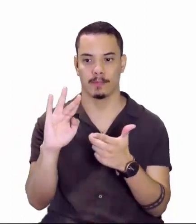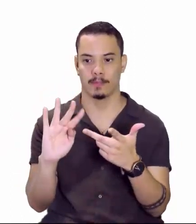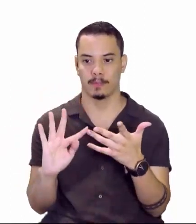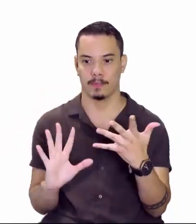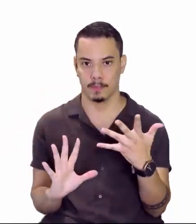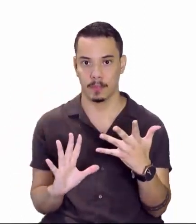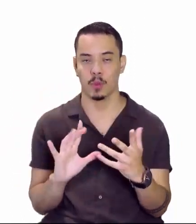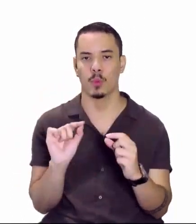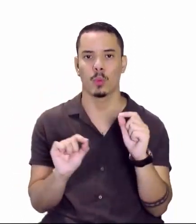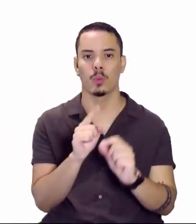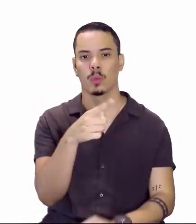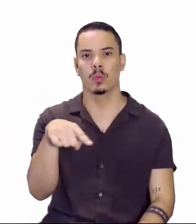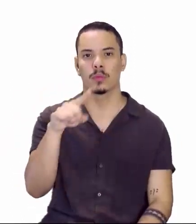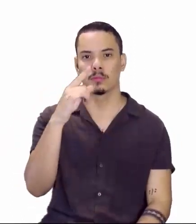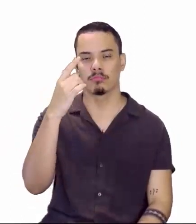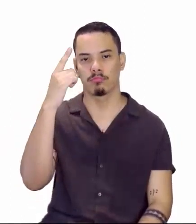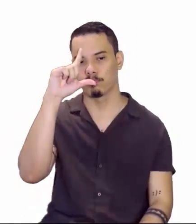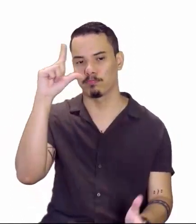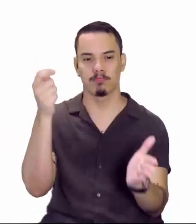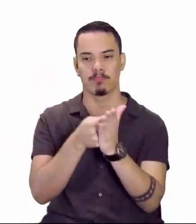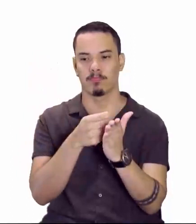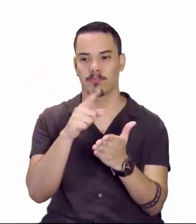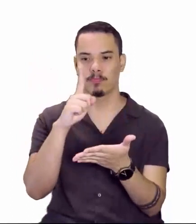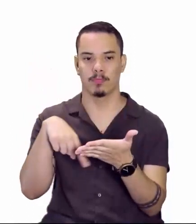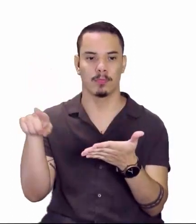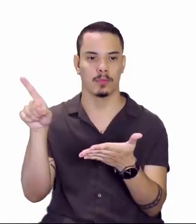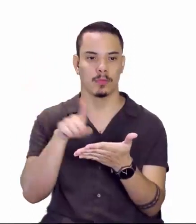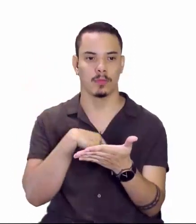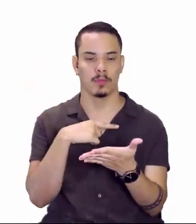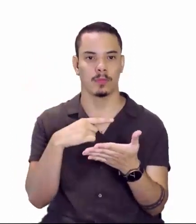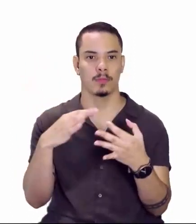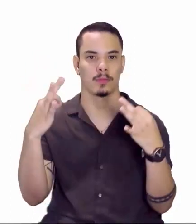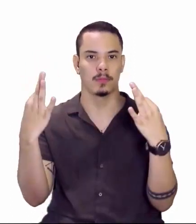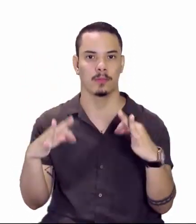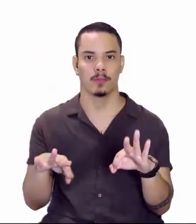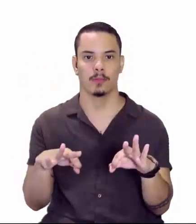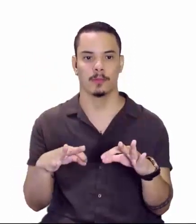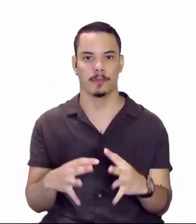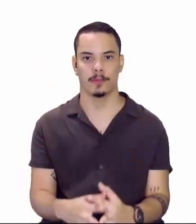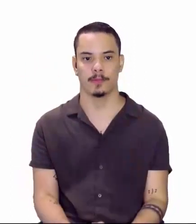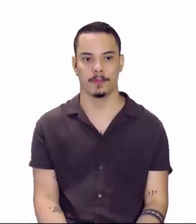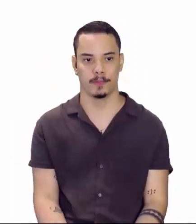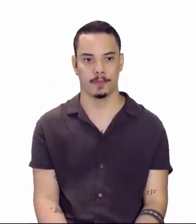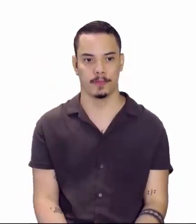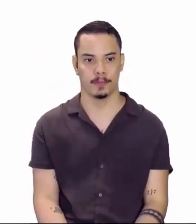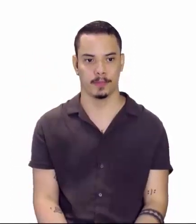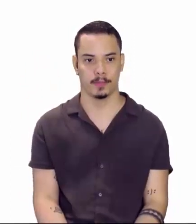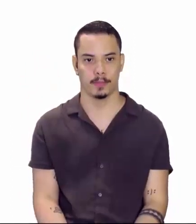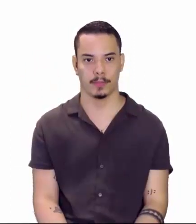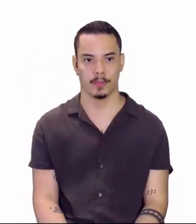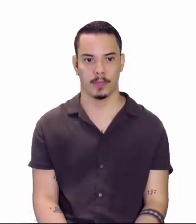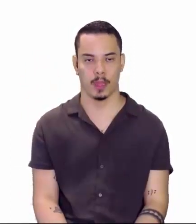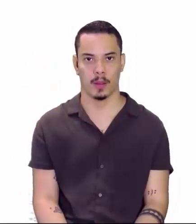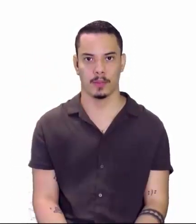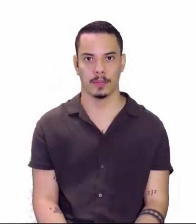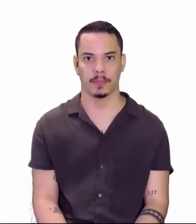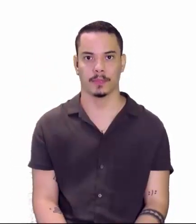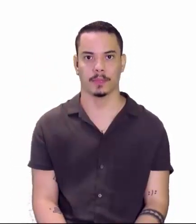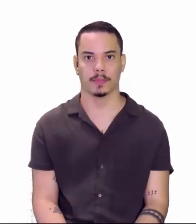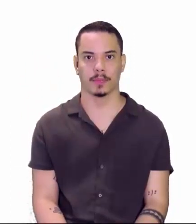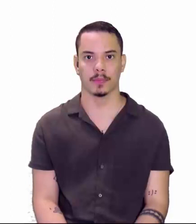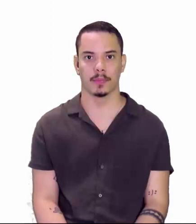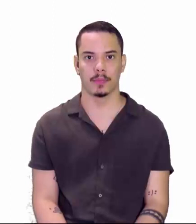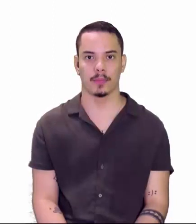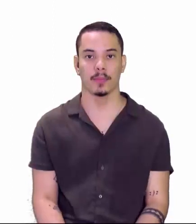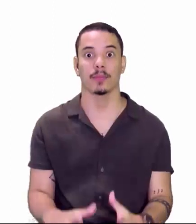que vocês assinalaram como alternativa correta para esta questão?